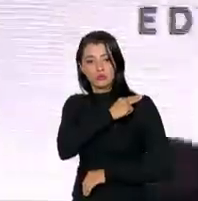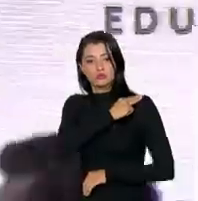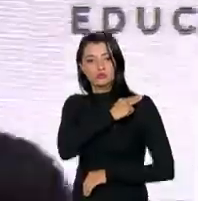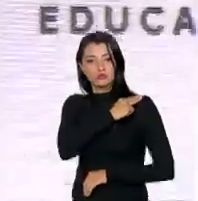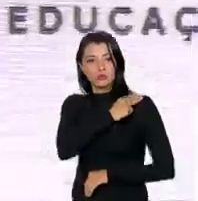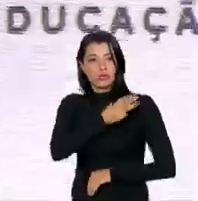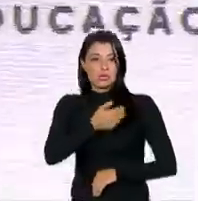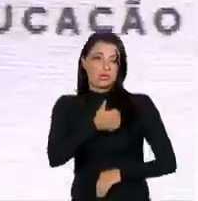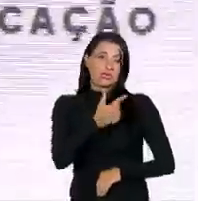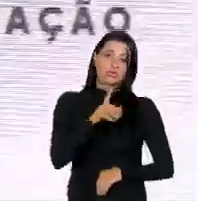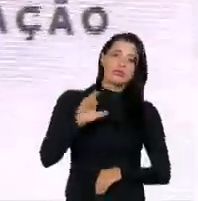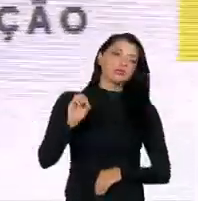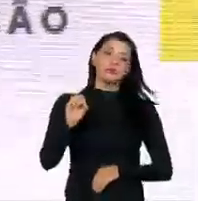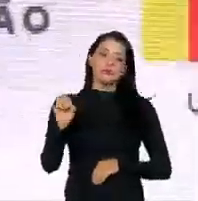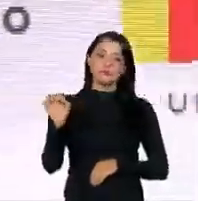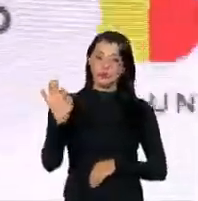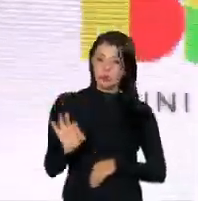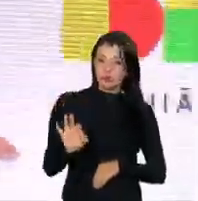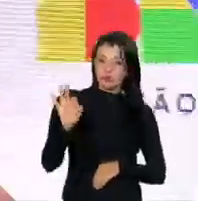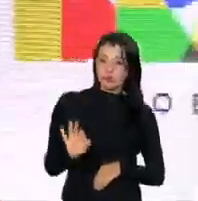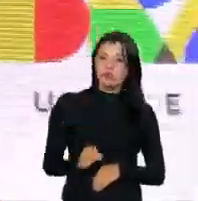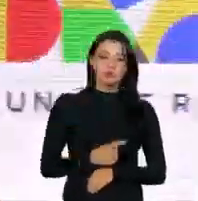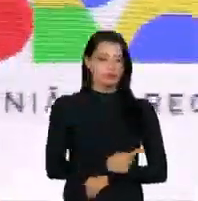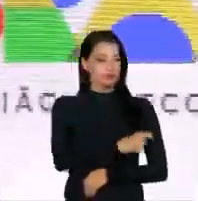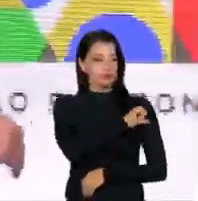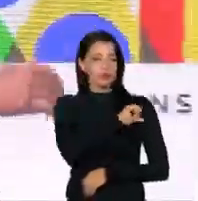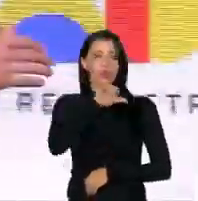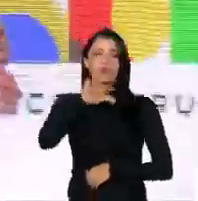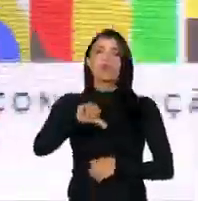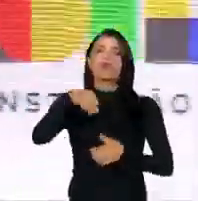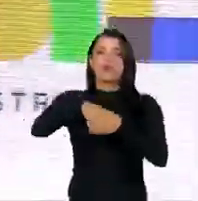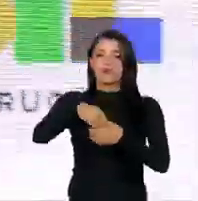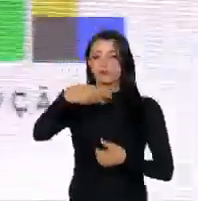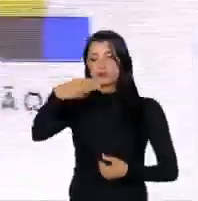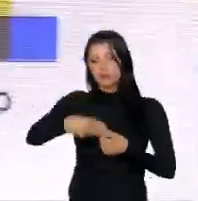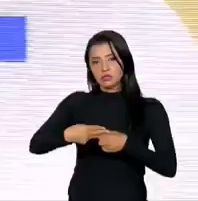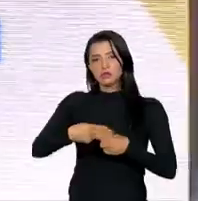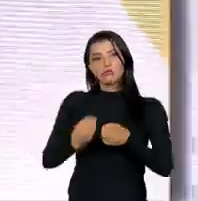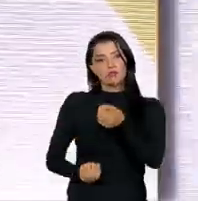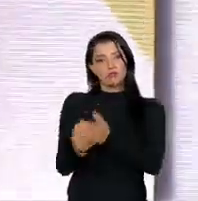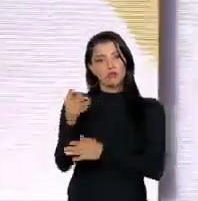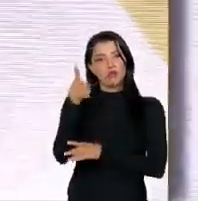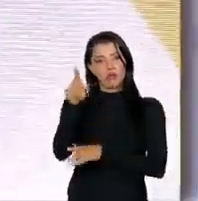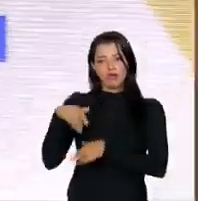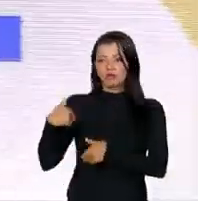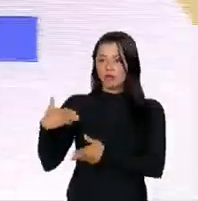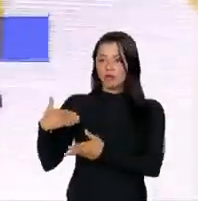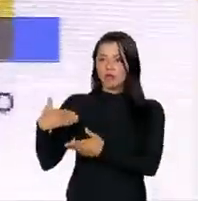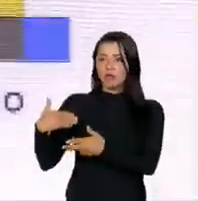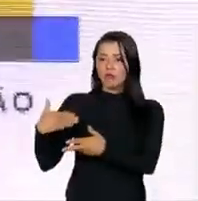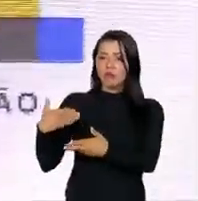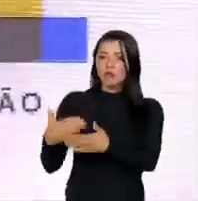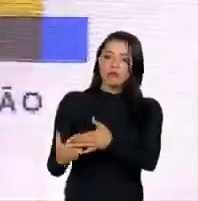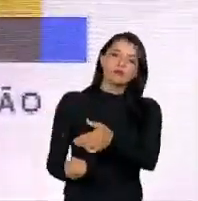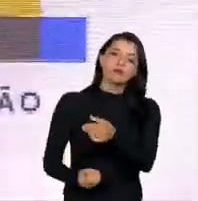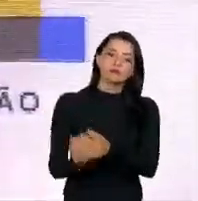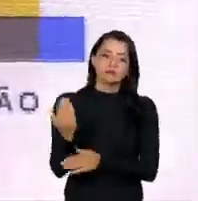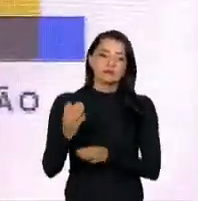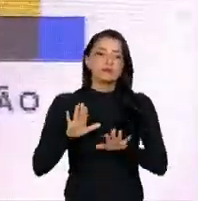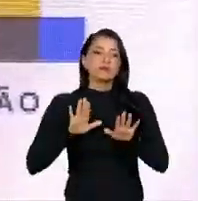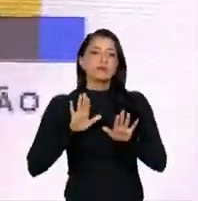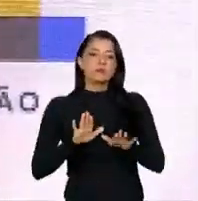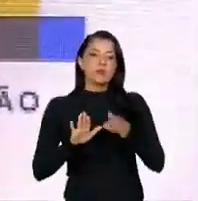100% da educação fundamental estão nos municípios. Isso é um processo que foi construído lá ao longo do tempo.